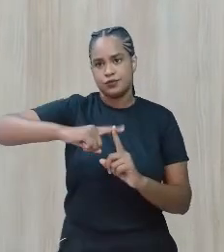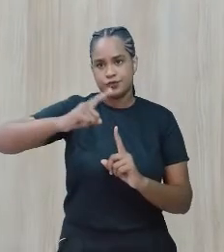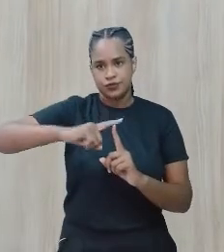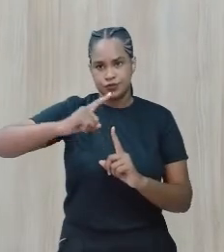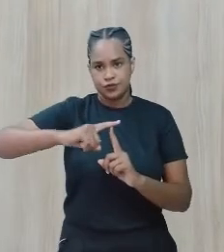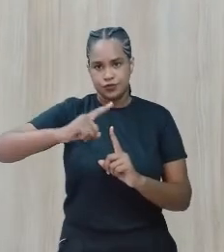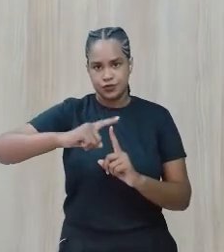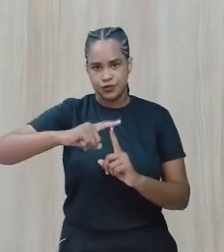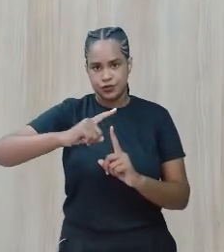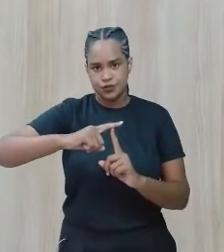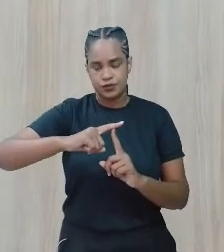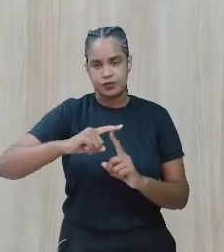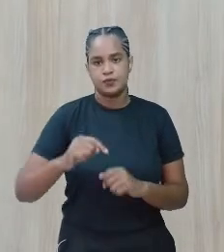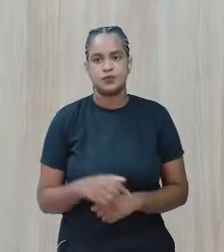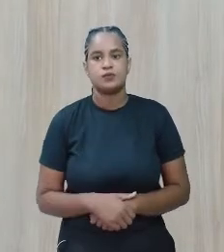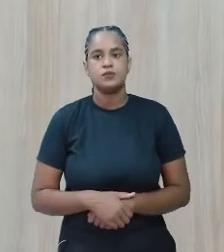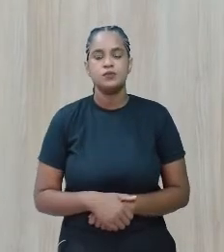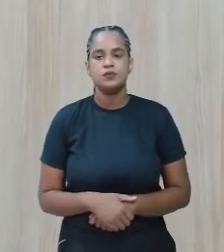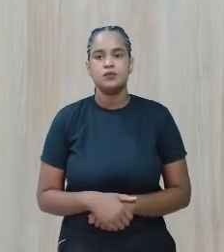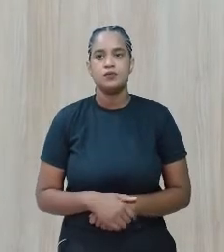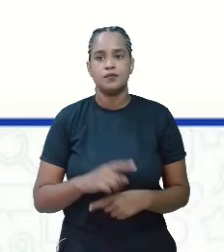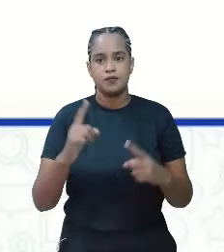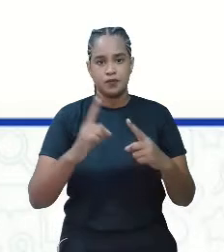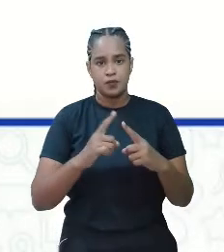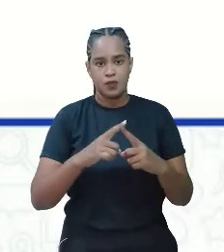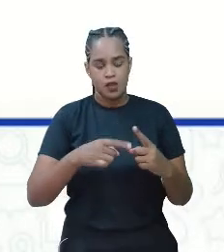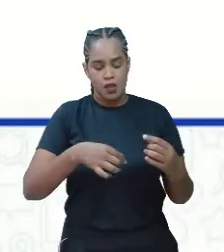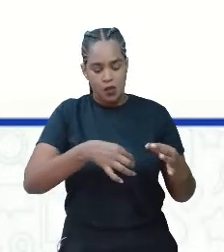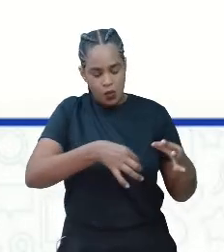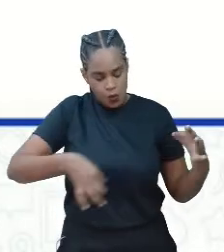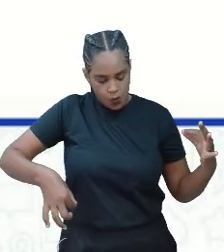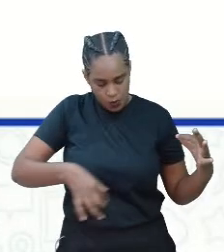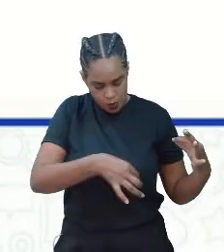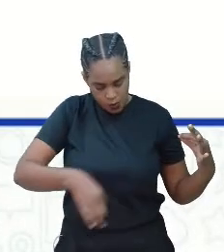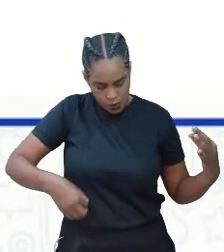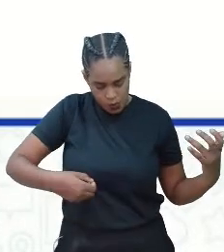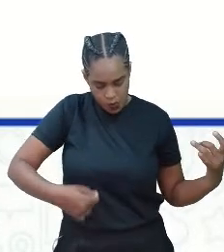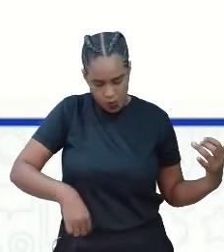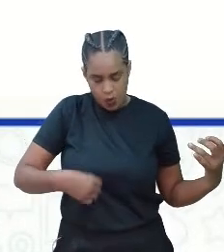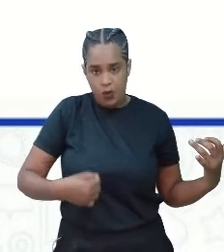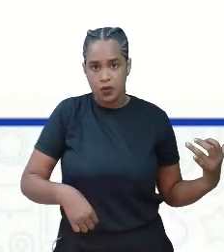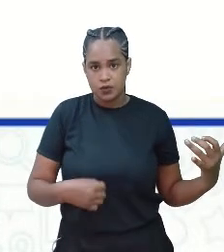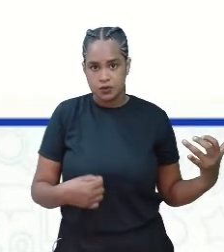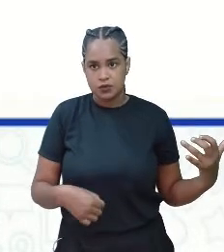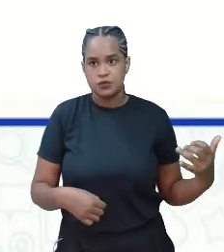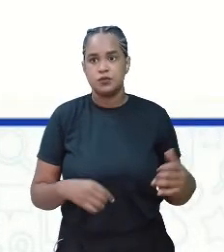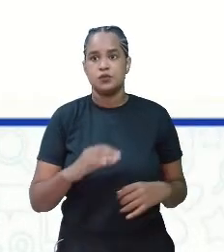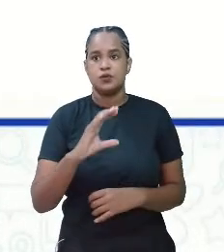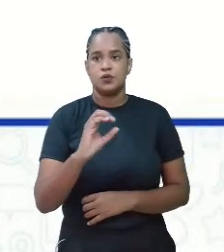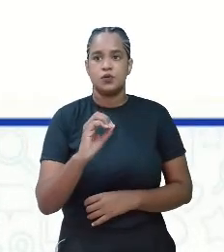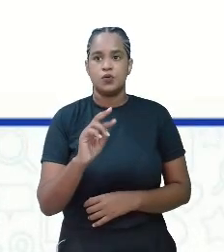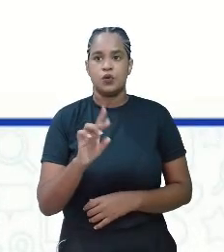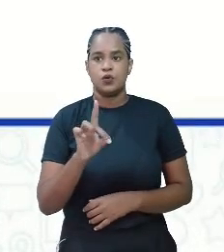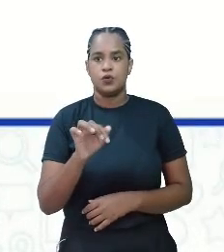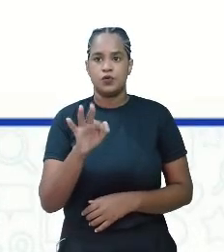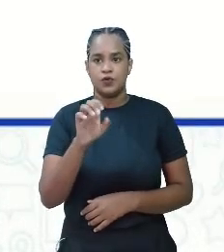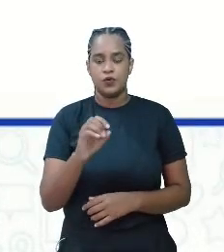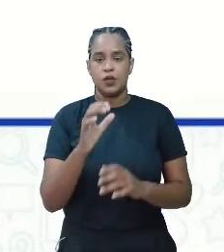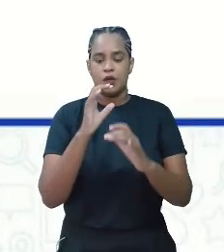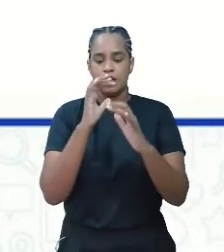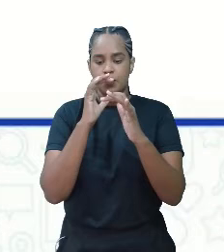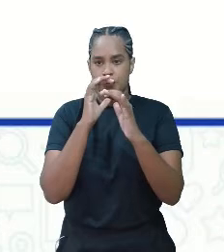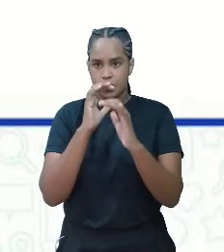gente também pode chamar de naipes, que são as cordas, né? Ou os cordofones, o sopro,